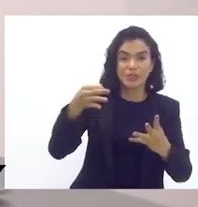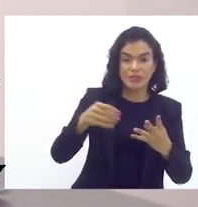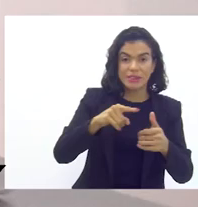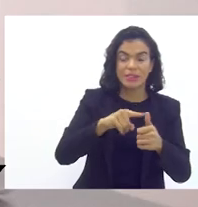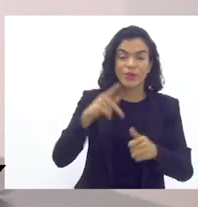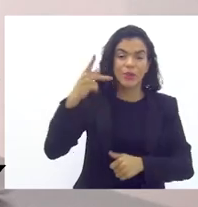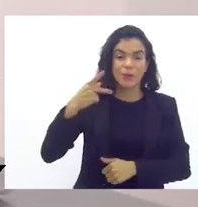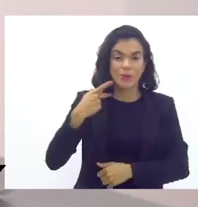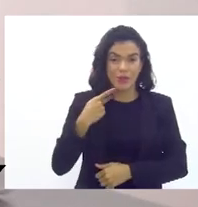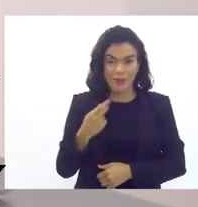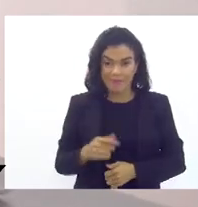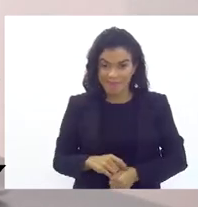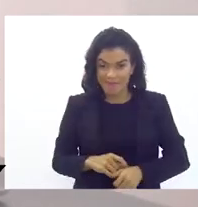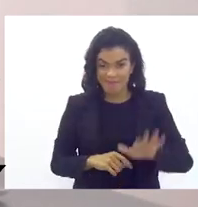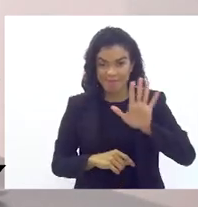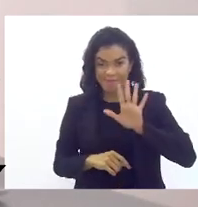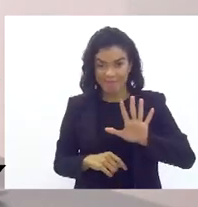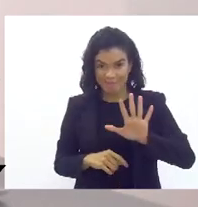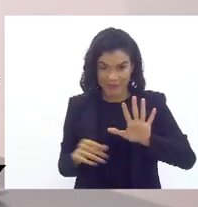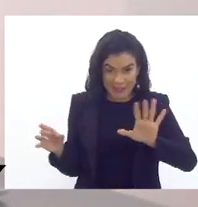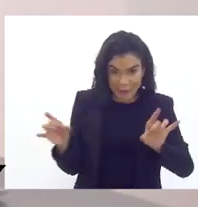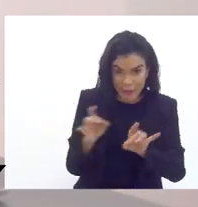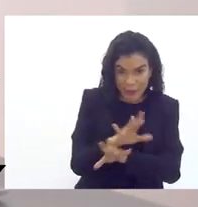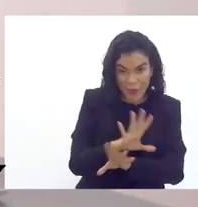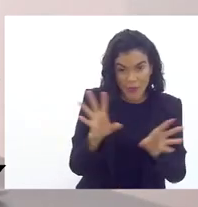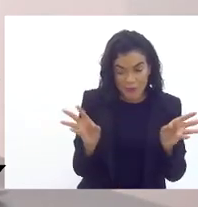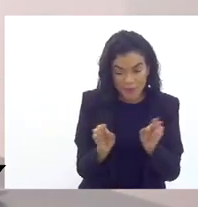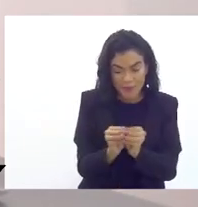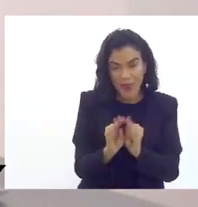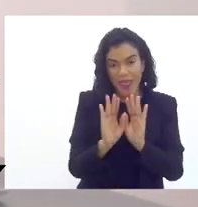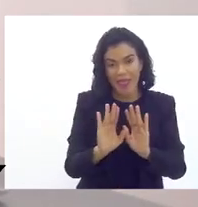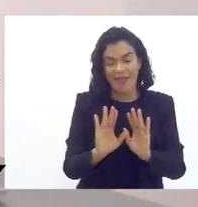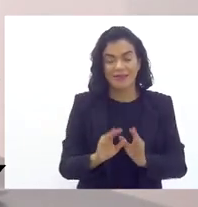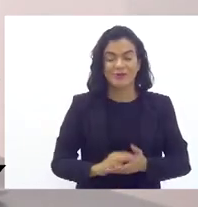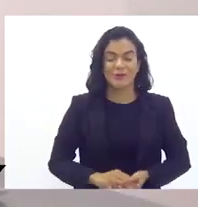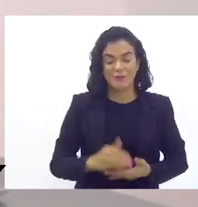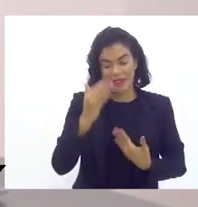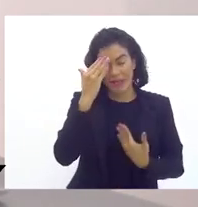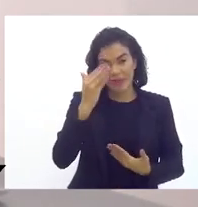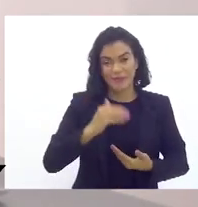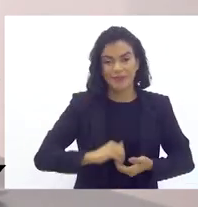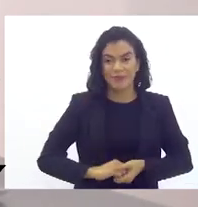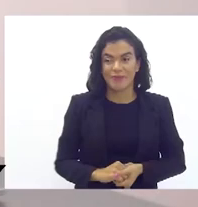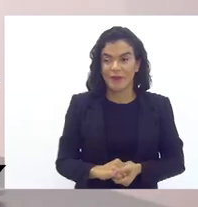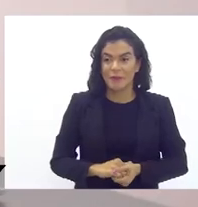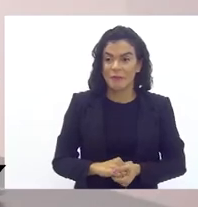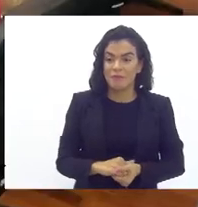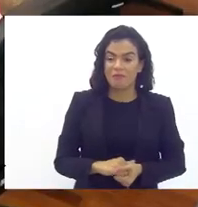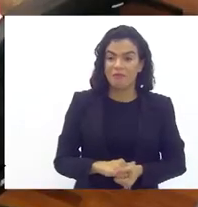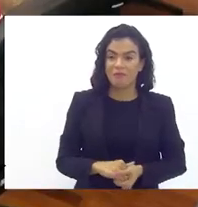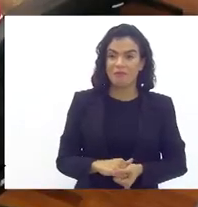promotores concluindo aqui em Breves linhas é isso que eu queria falar muito obrigado obrigado